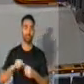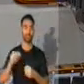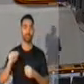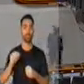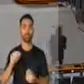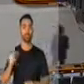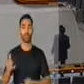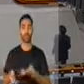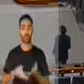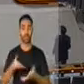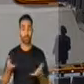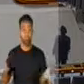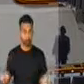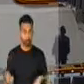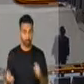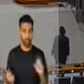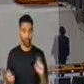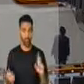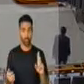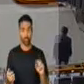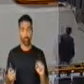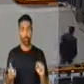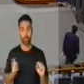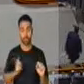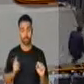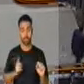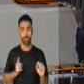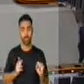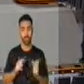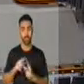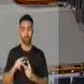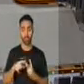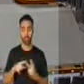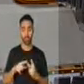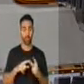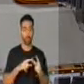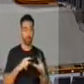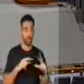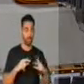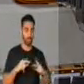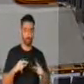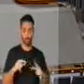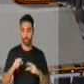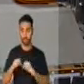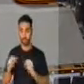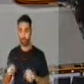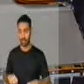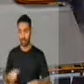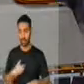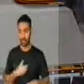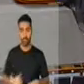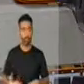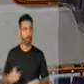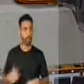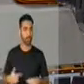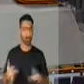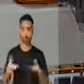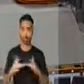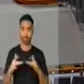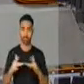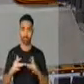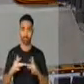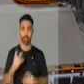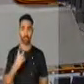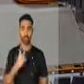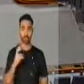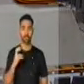terapia, e os dois sistemas, infelizmente, não se conversam, sistema público e privado não se conversam. 25% da população hoje